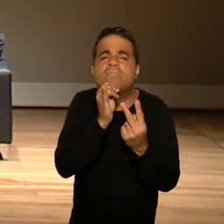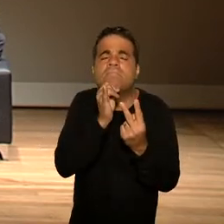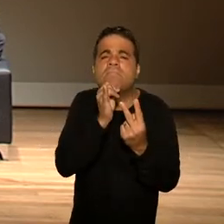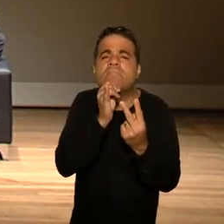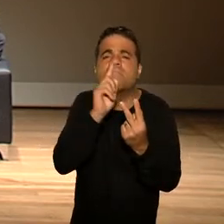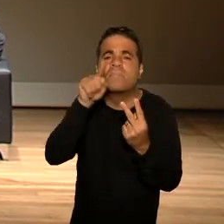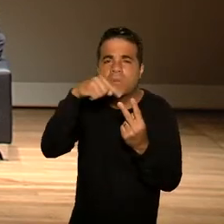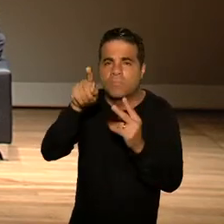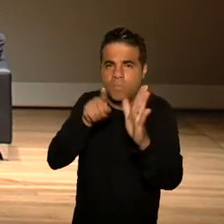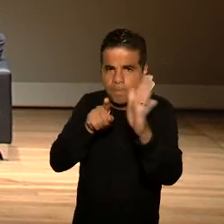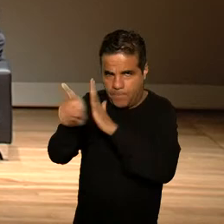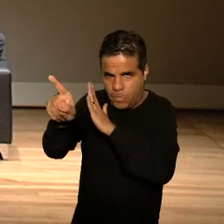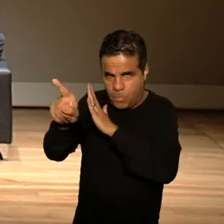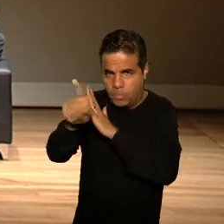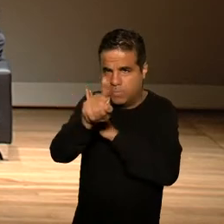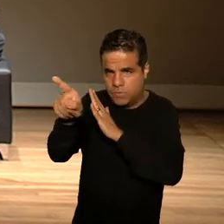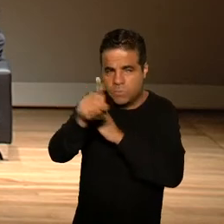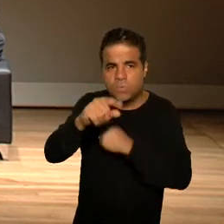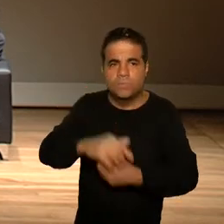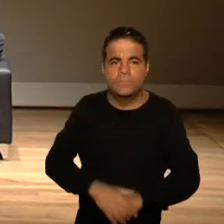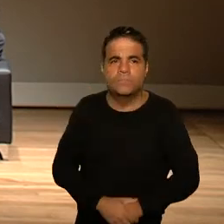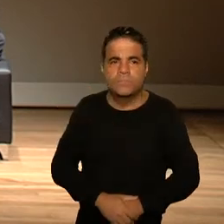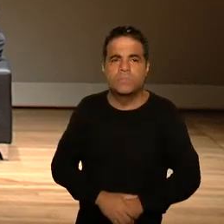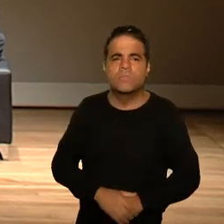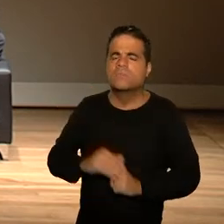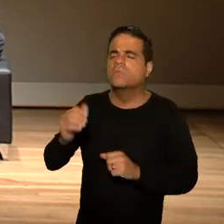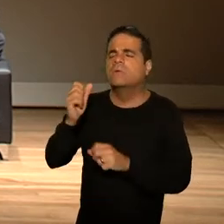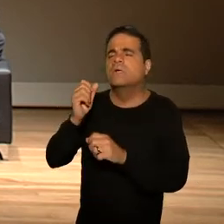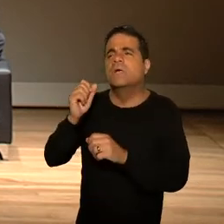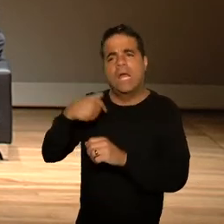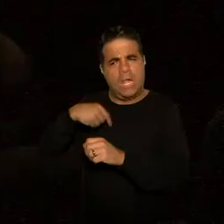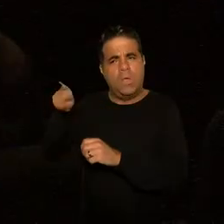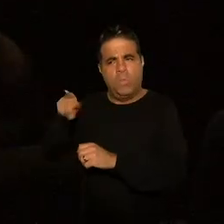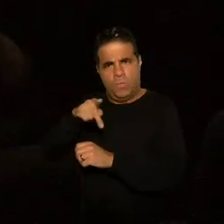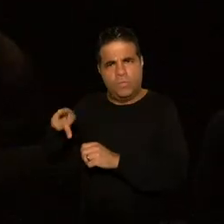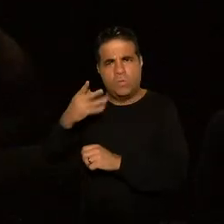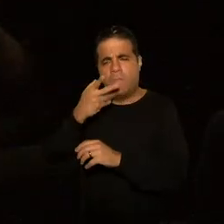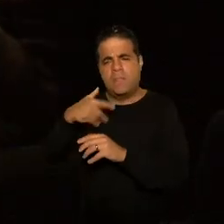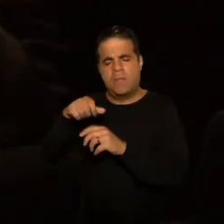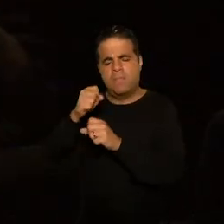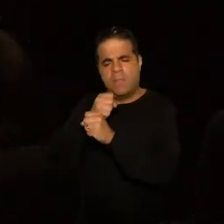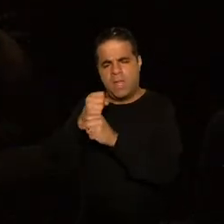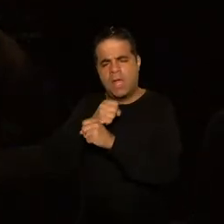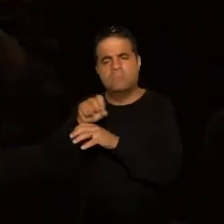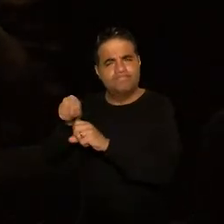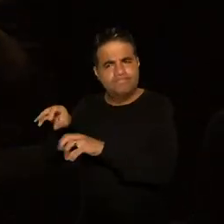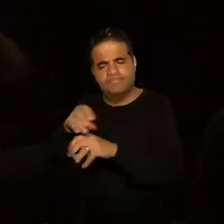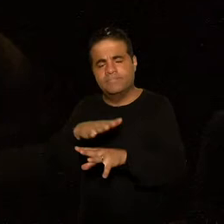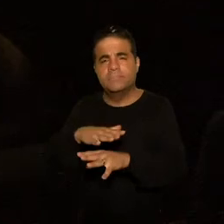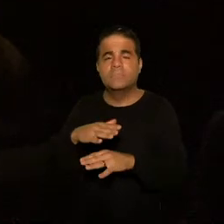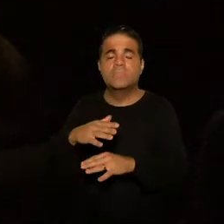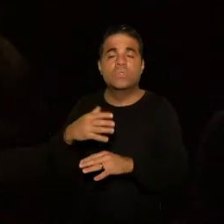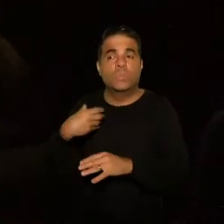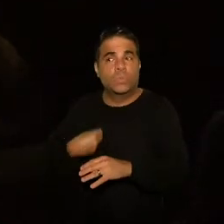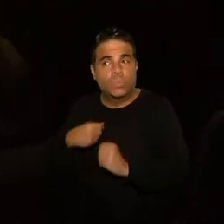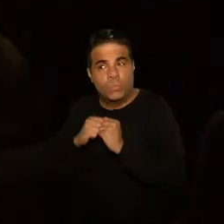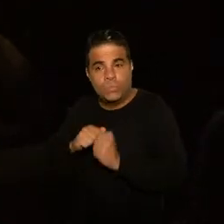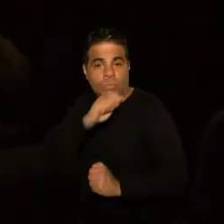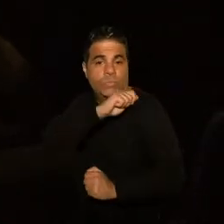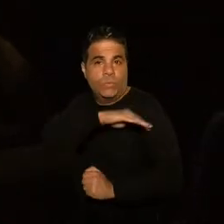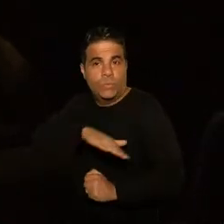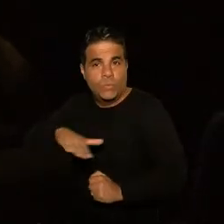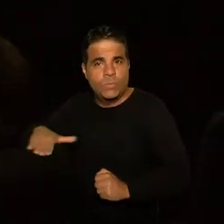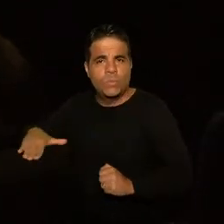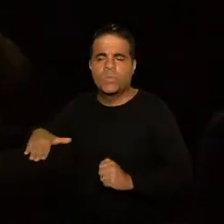levar uma pergunta para vocês durante muito tempo eu fui professor de matemática e por conta da minha vivência como músico